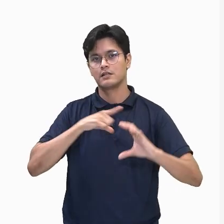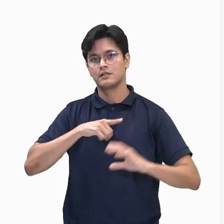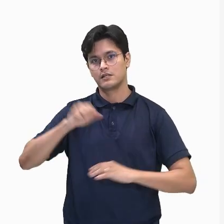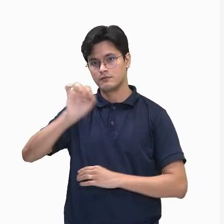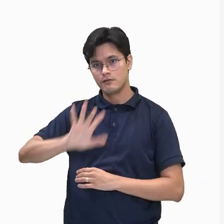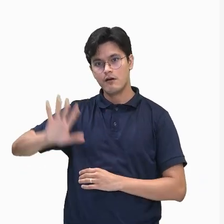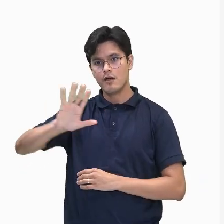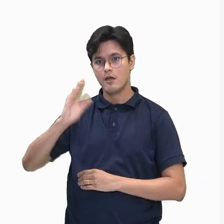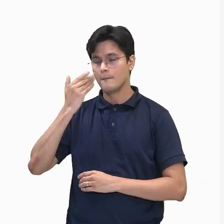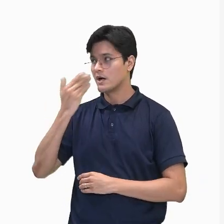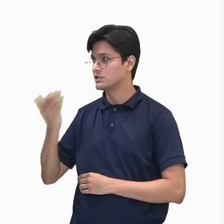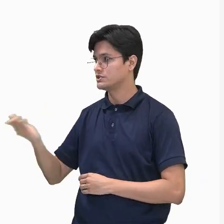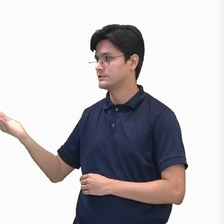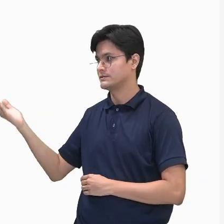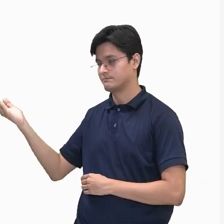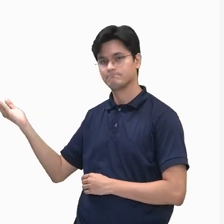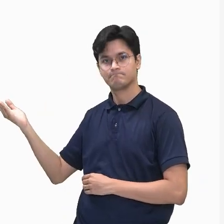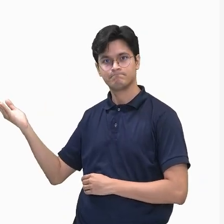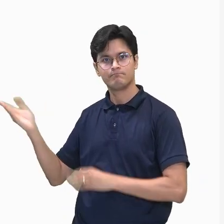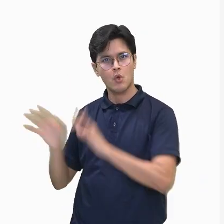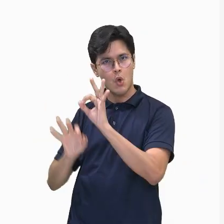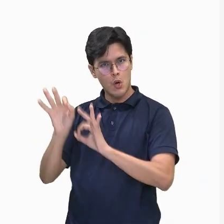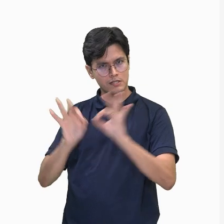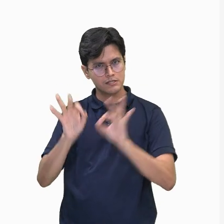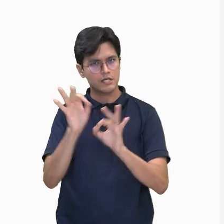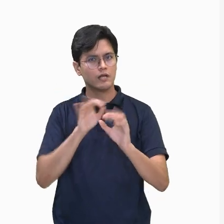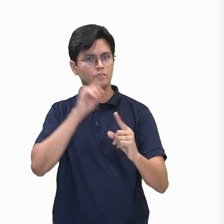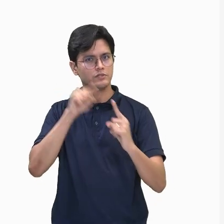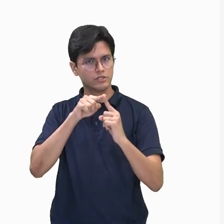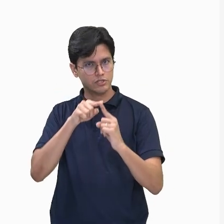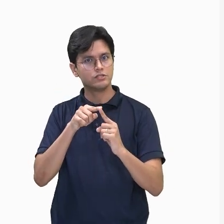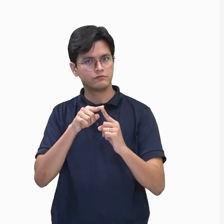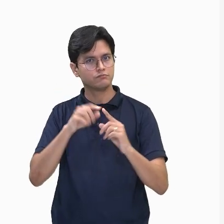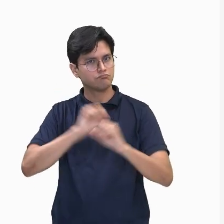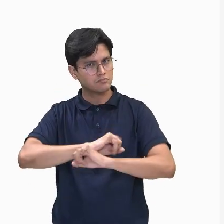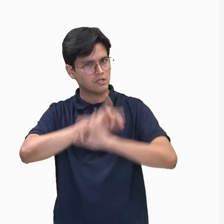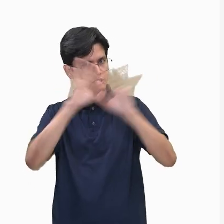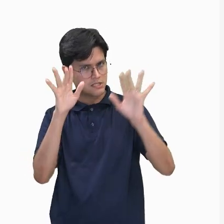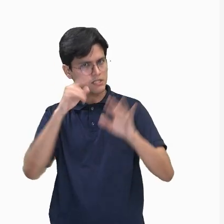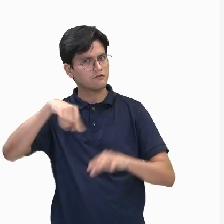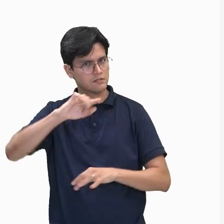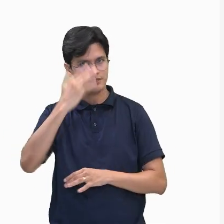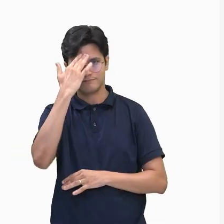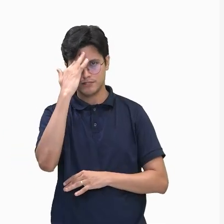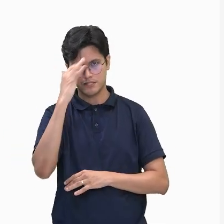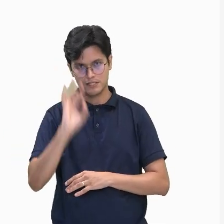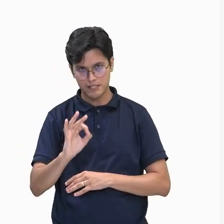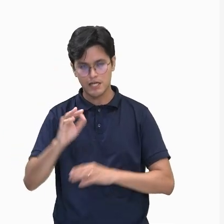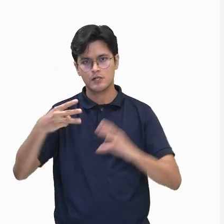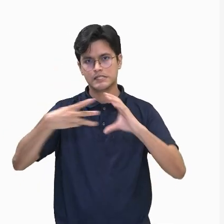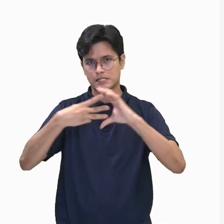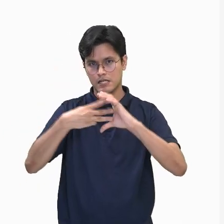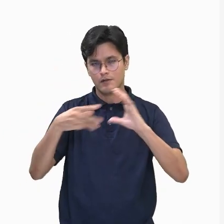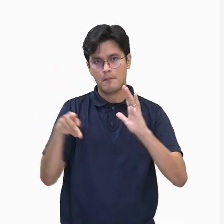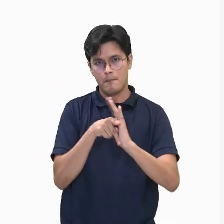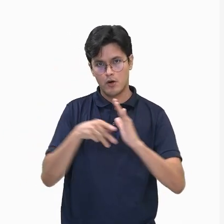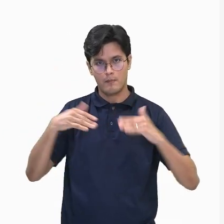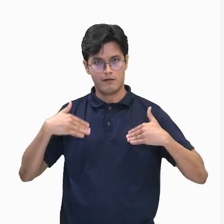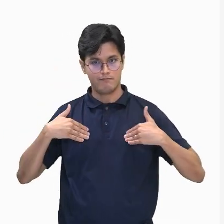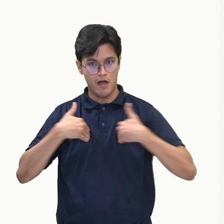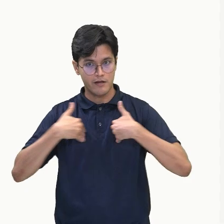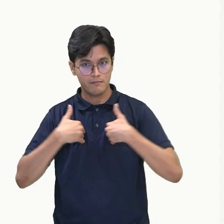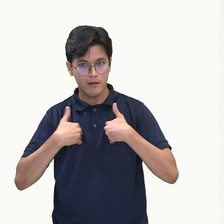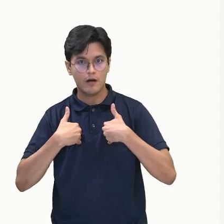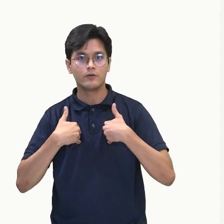didaticamente criada para que você entenda melhor. É uma imagem de uma célula animal, Como eu falei para vocês,